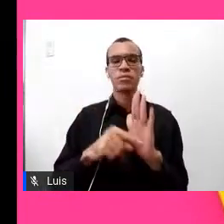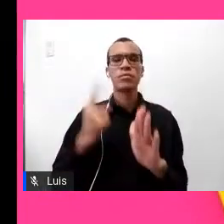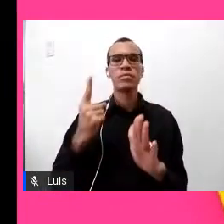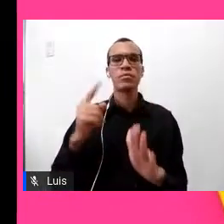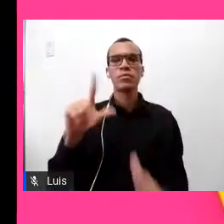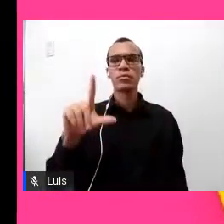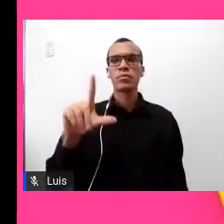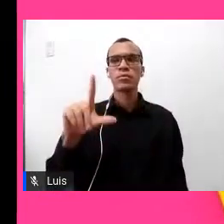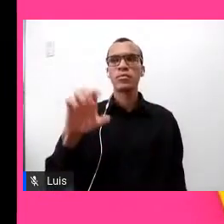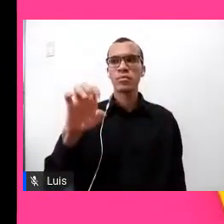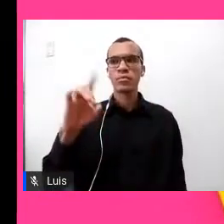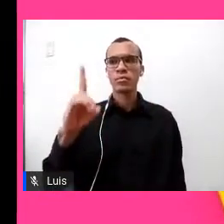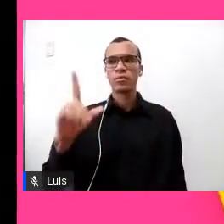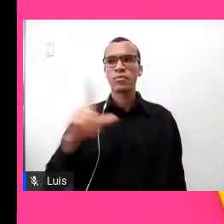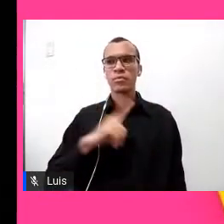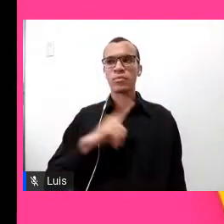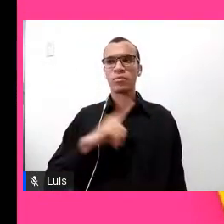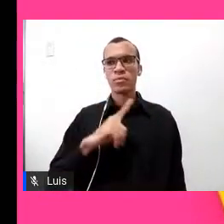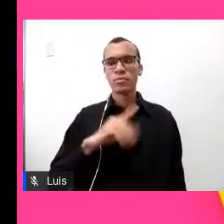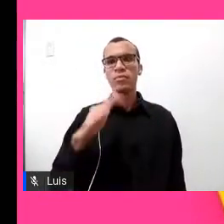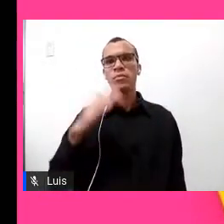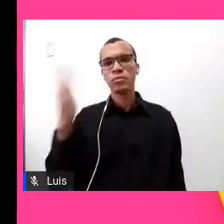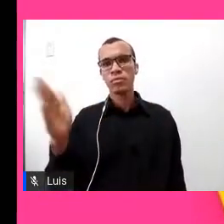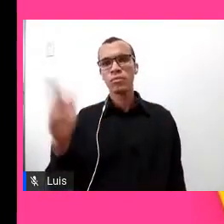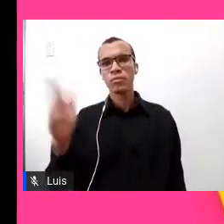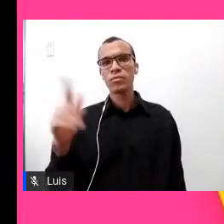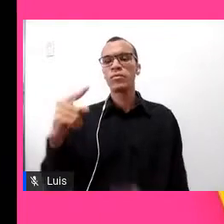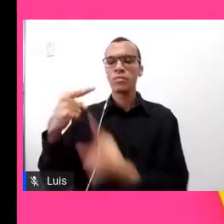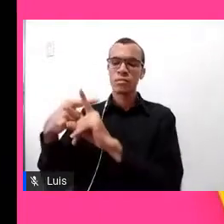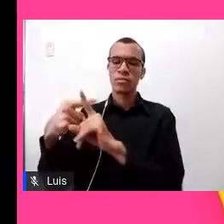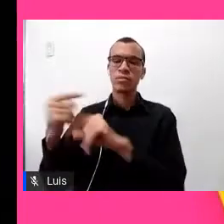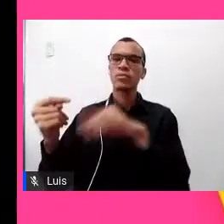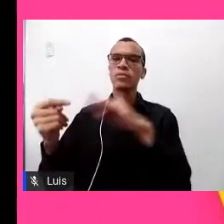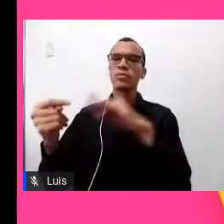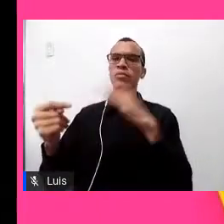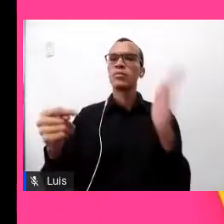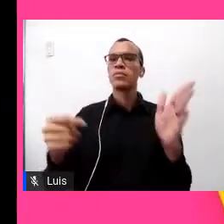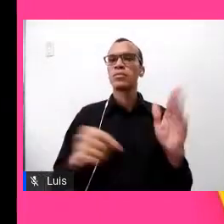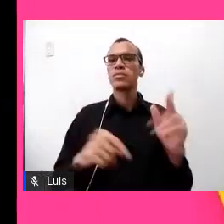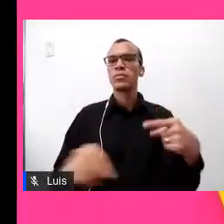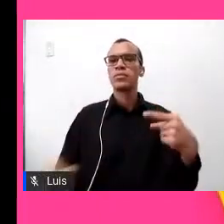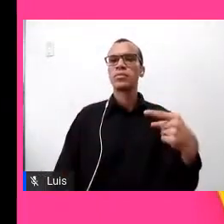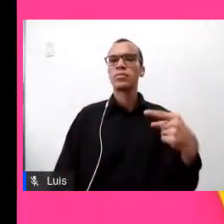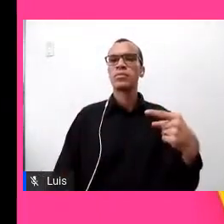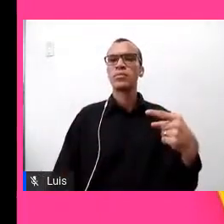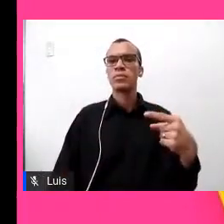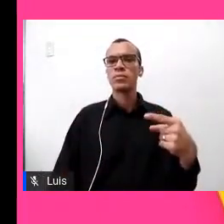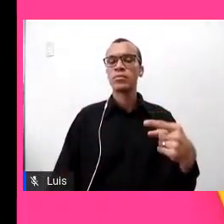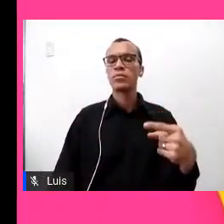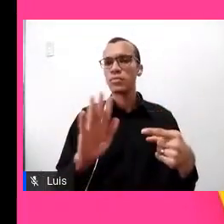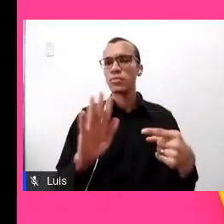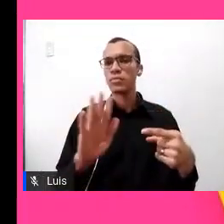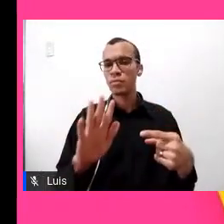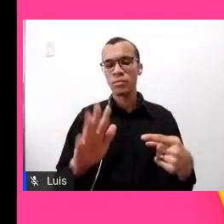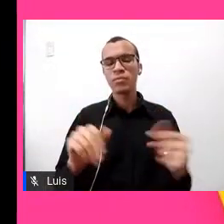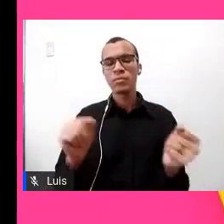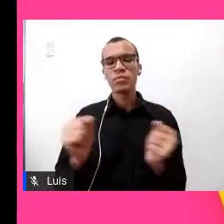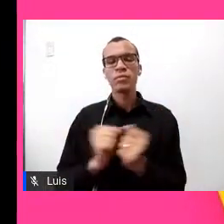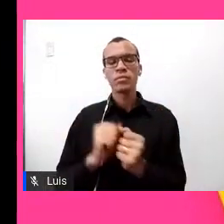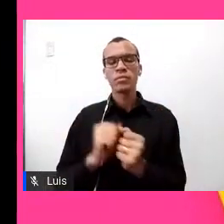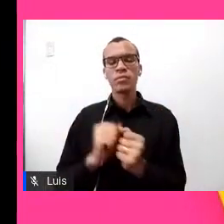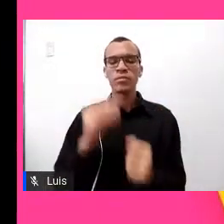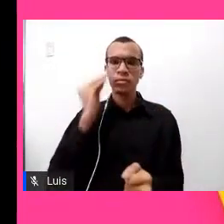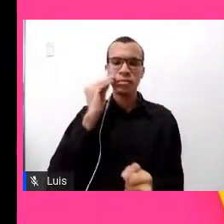lado positivo e um lado negativo. Só que junto com esse teste do LED, nós